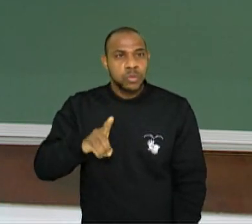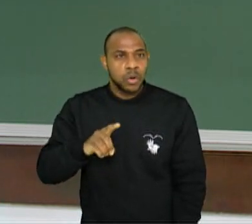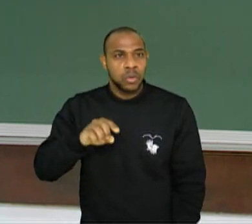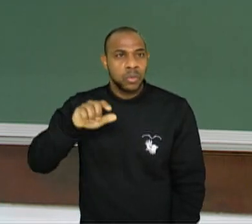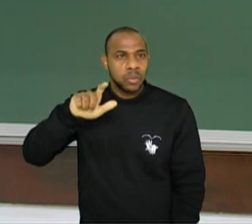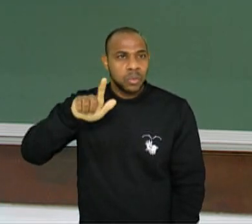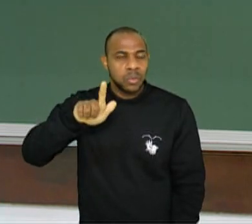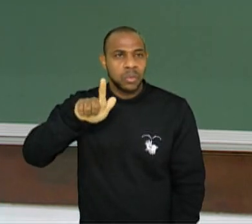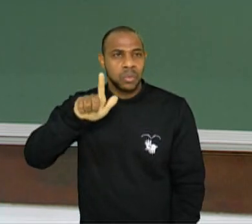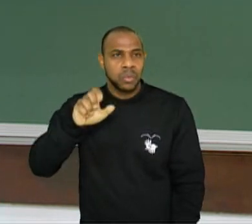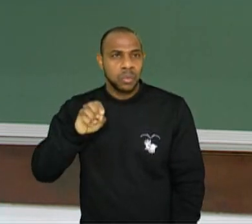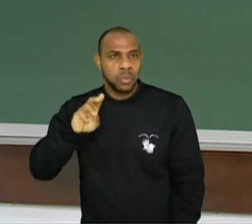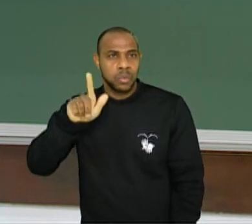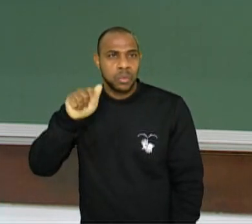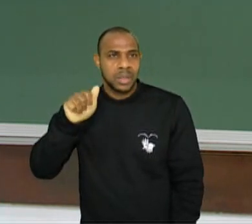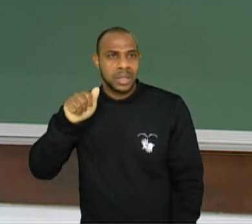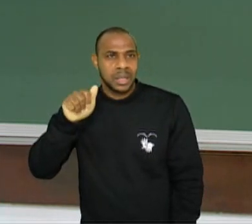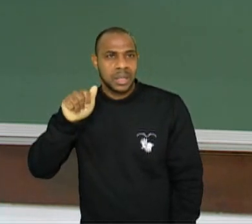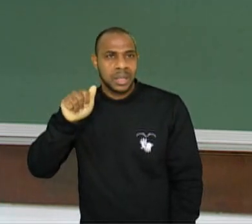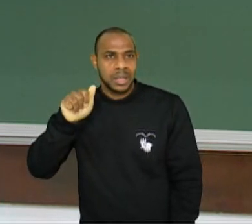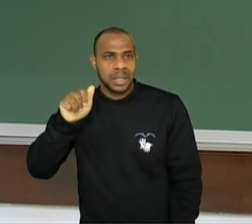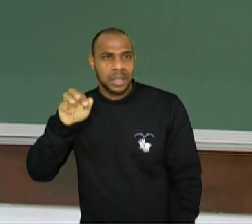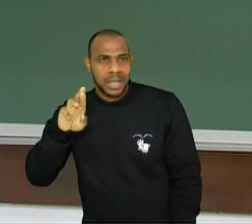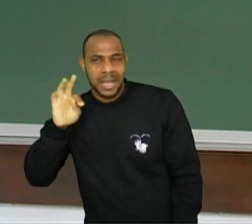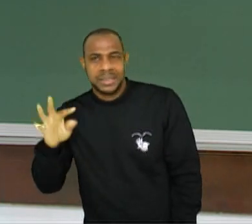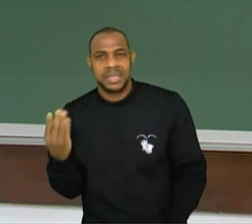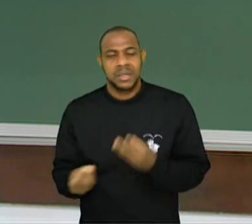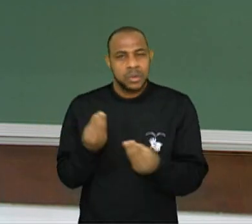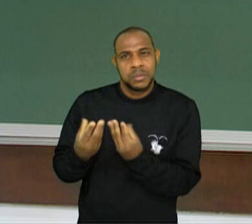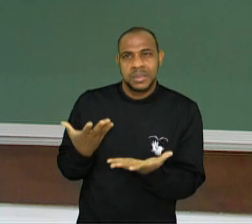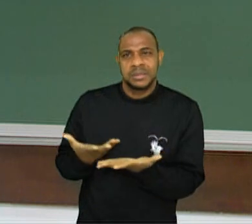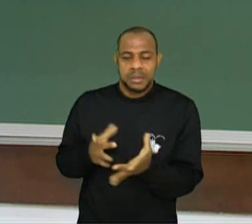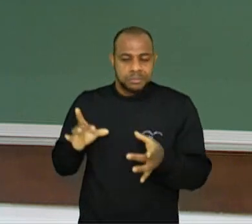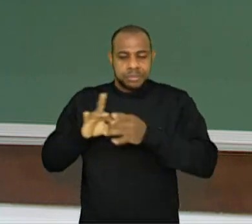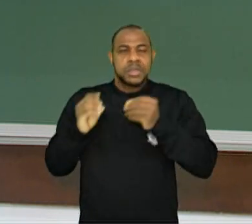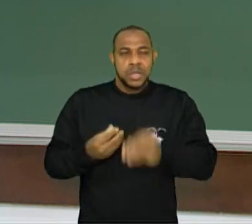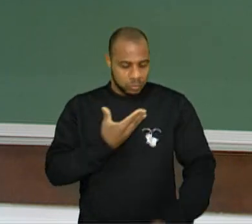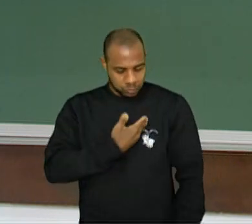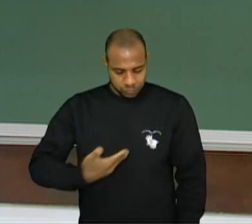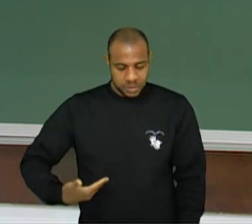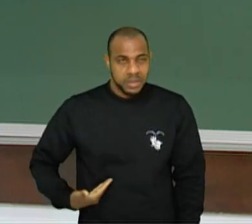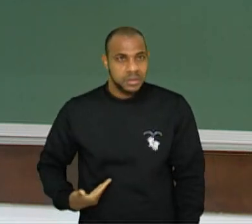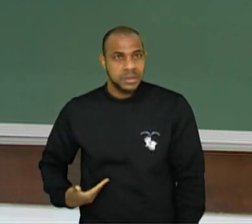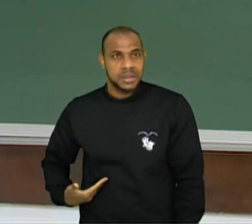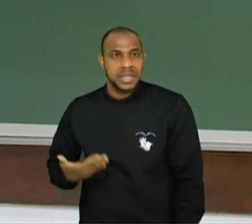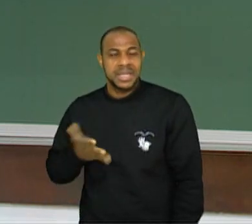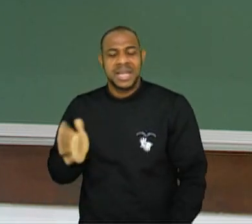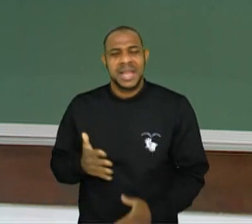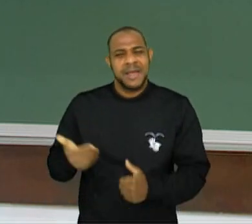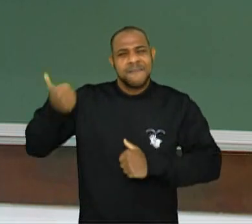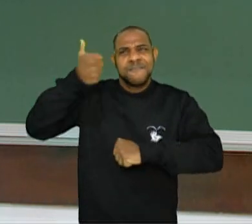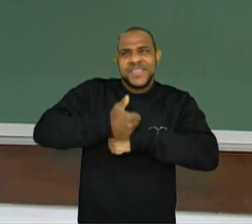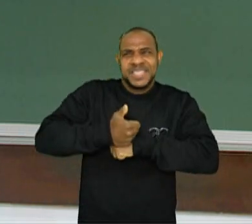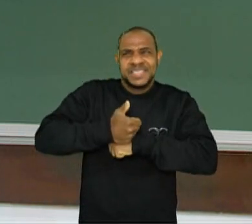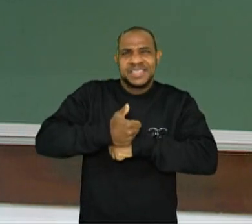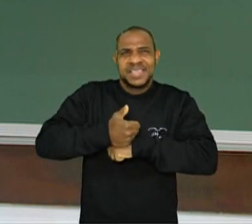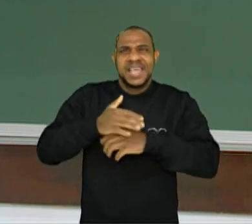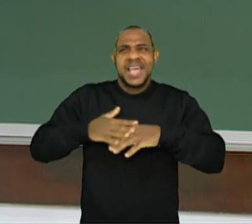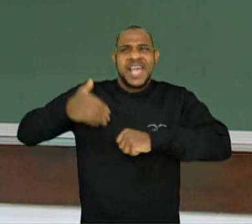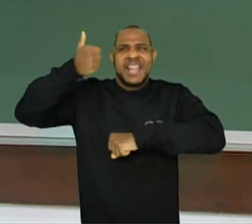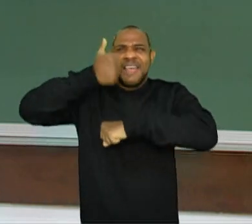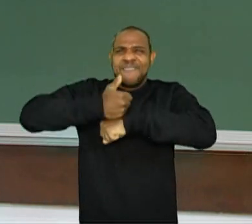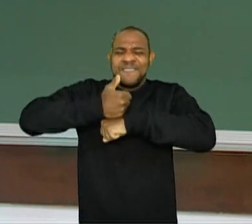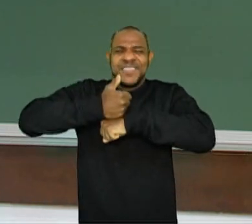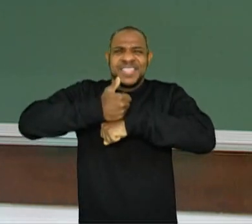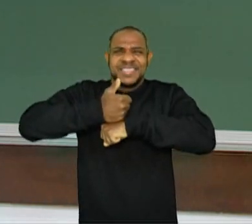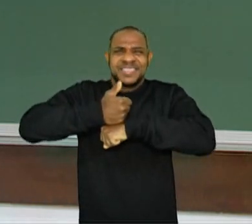a uma tradição de esquerda desde o governo do Getúlio Vargas. Sim? Ele foi vice-presidente da República no governo